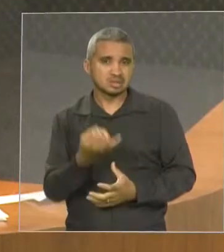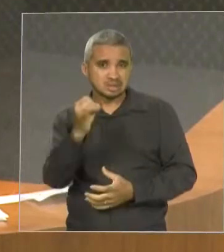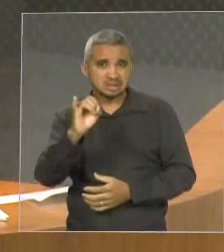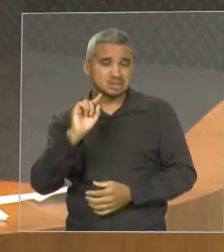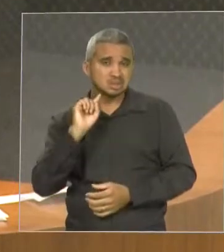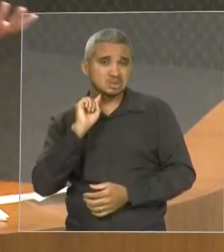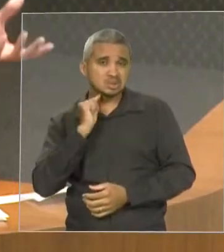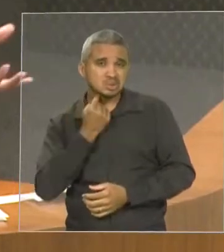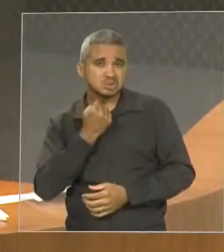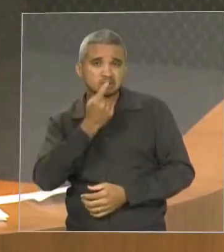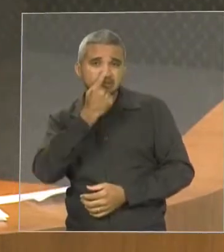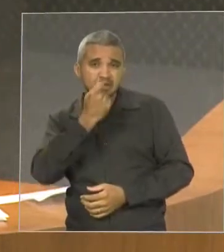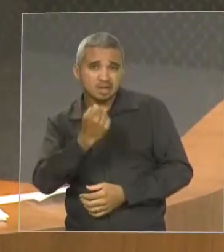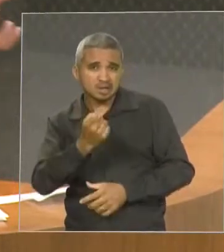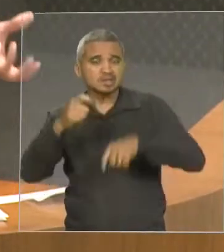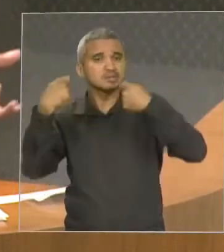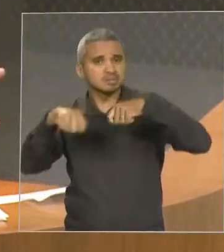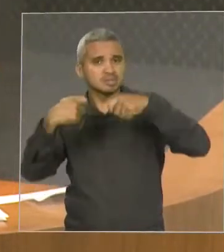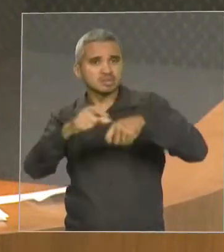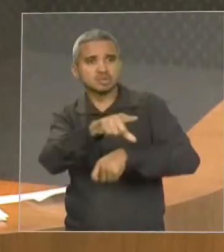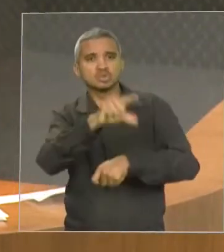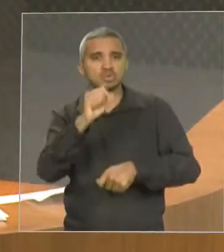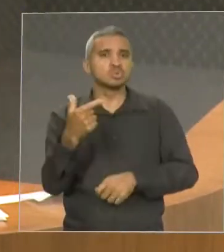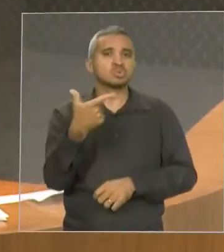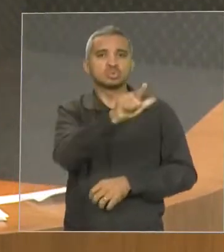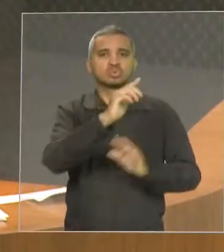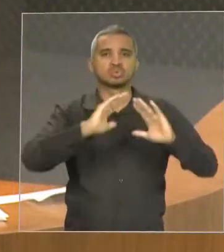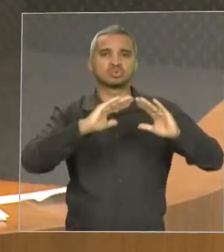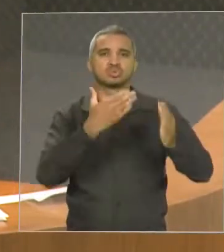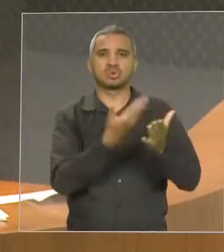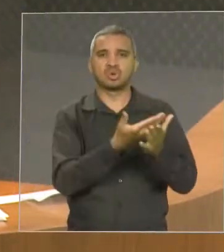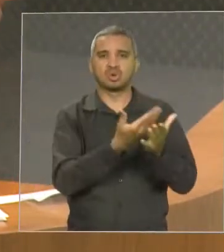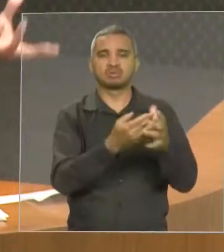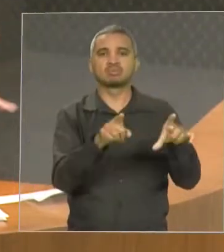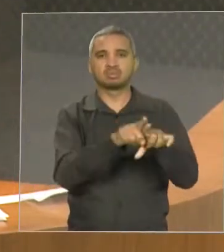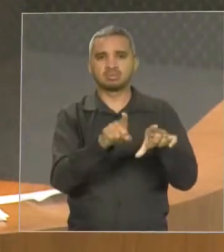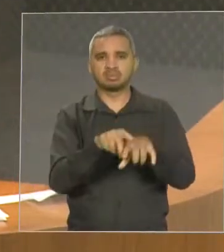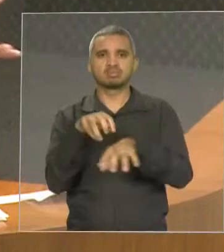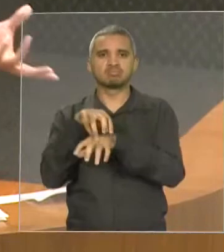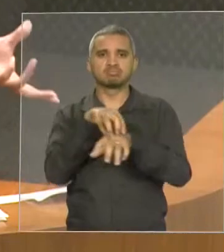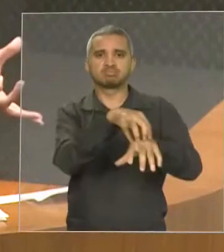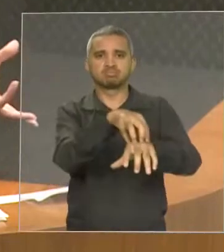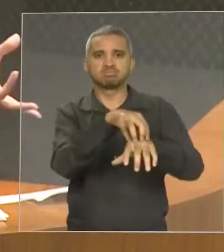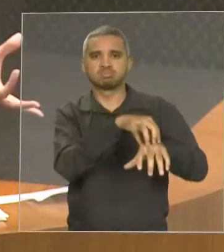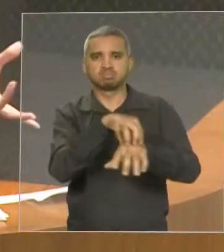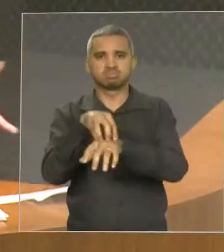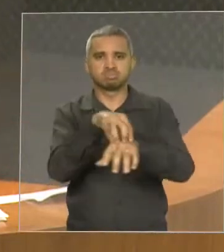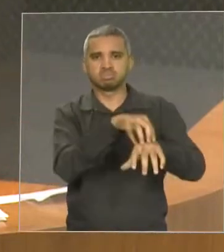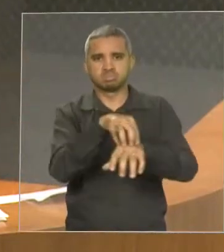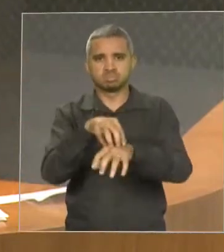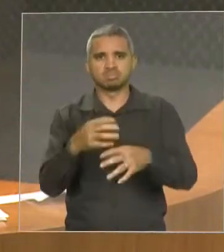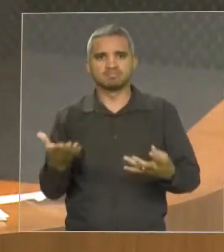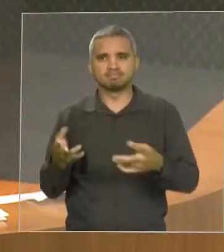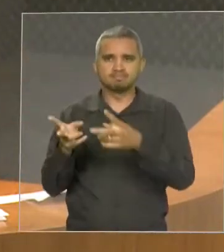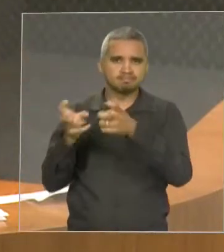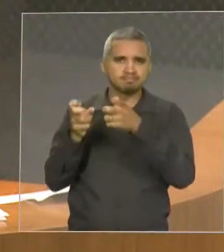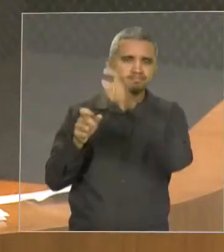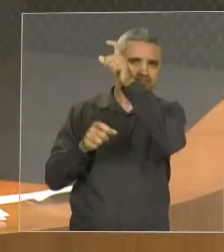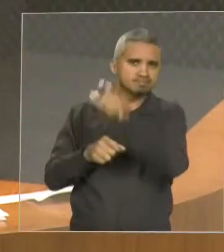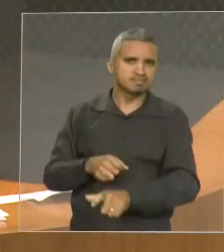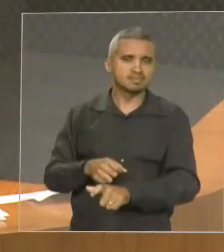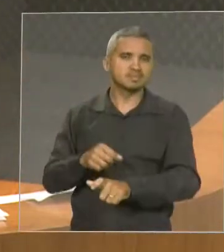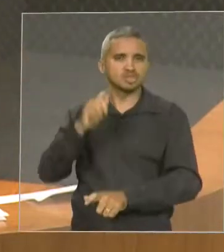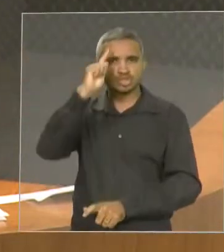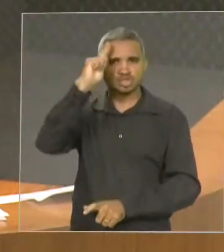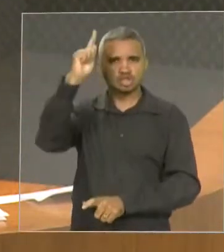Ou seja, mostra que não é gestor, mostra que não tem como gerir a Secretaria de Educação. Ou